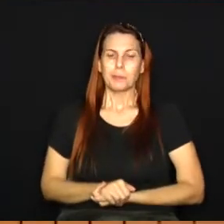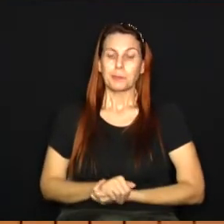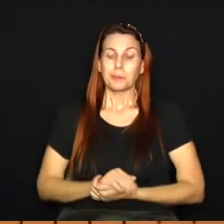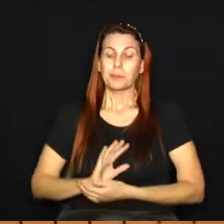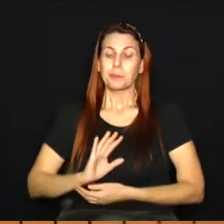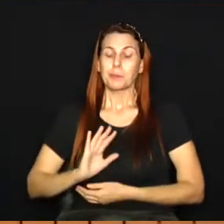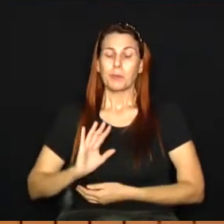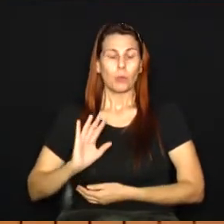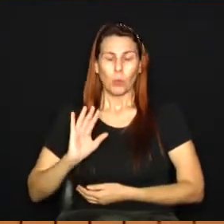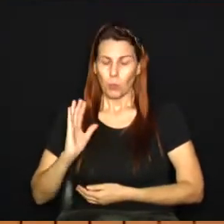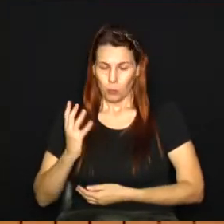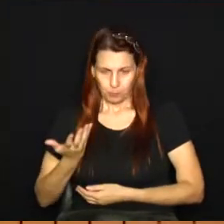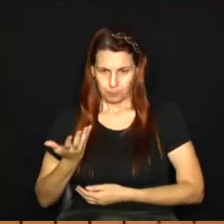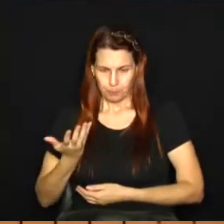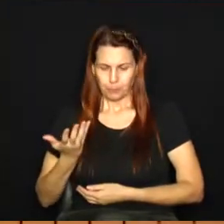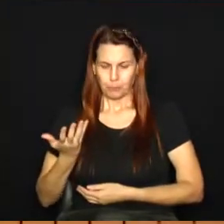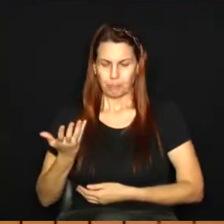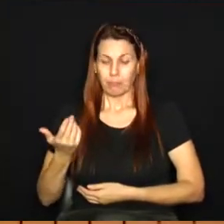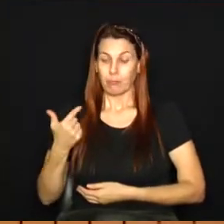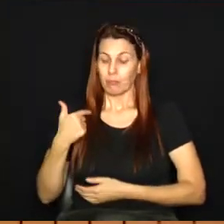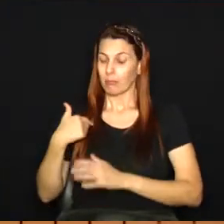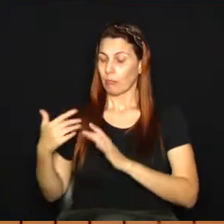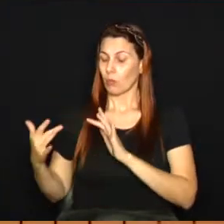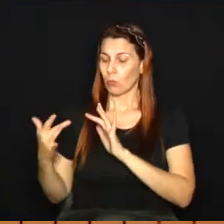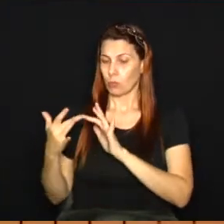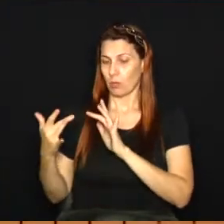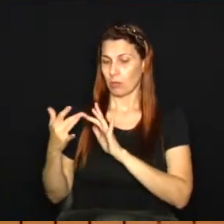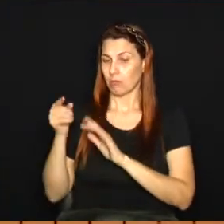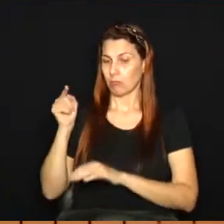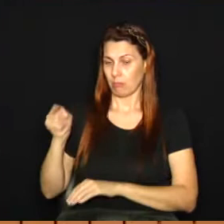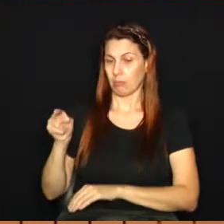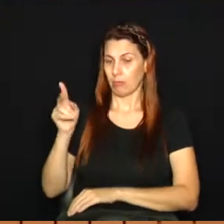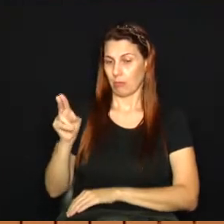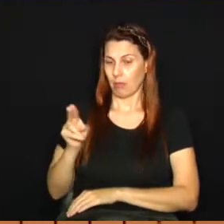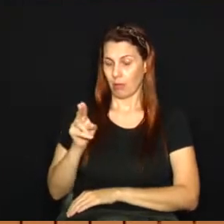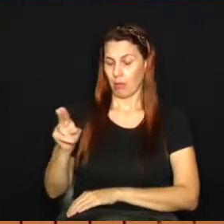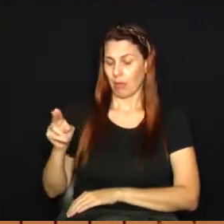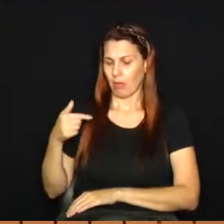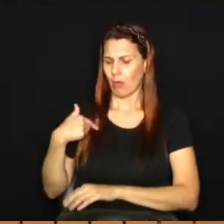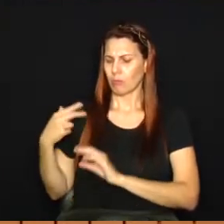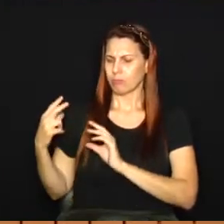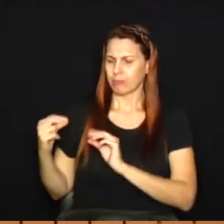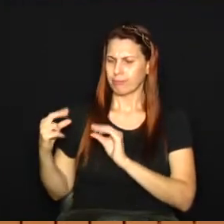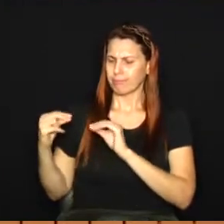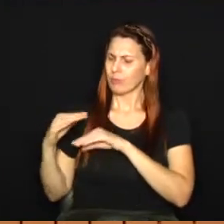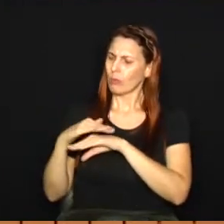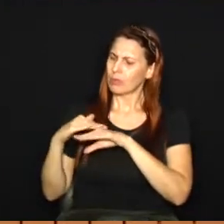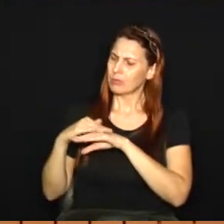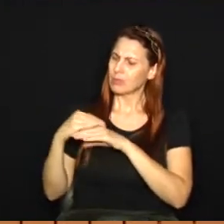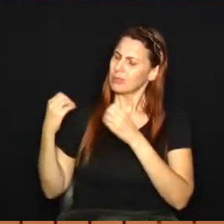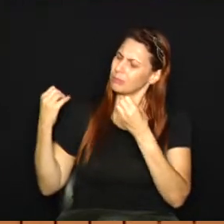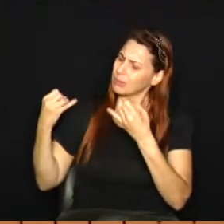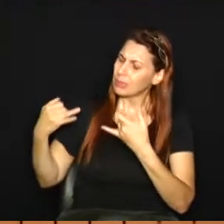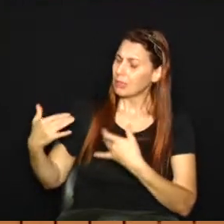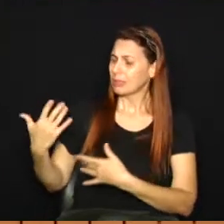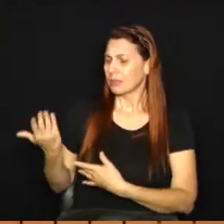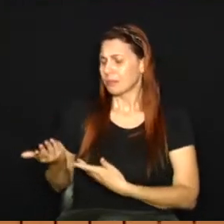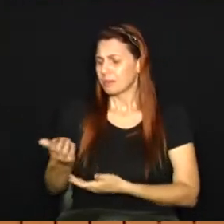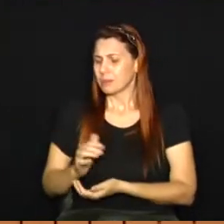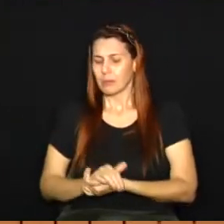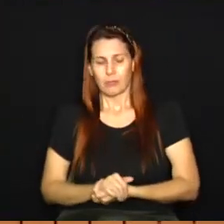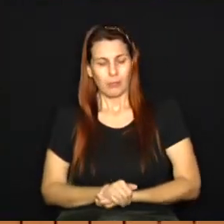Ocorreu então que, em contato com ele, eu fui conversando, né, e dizendo para ele, olha,